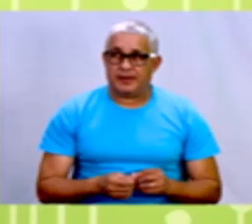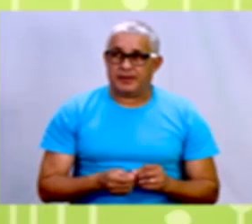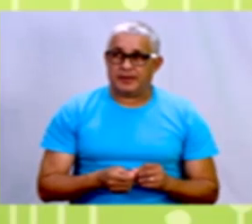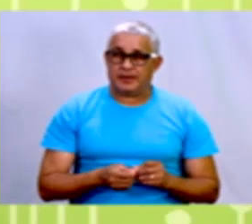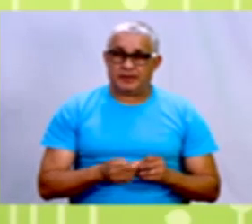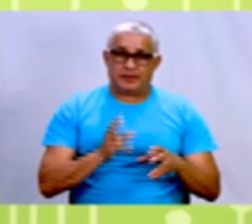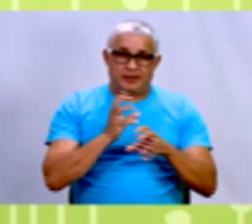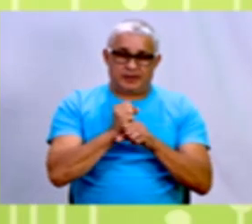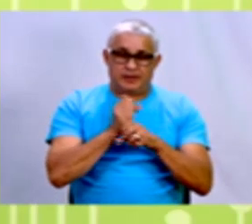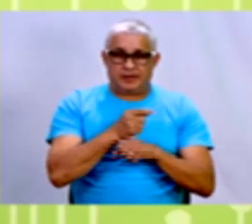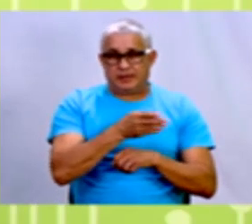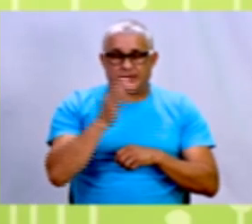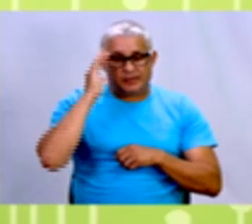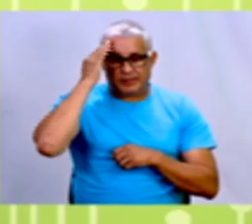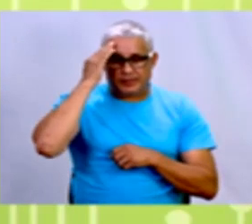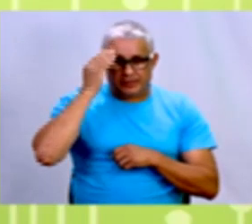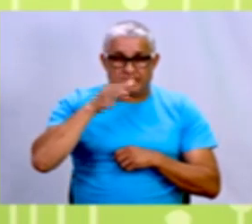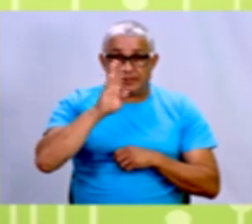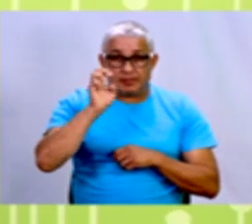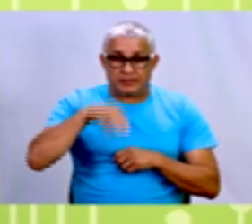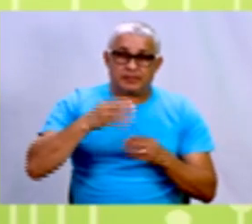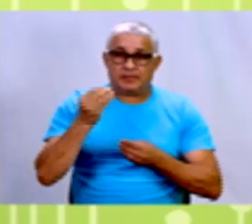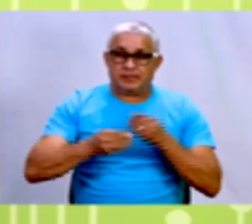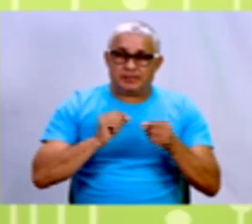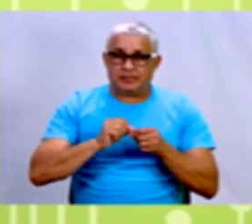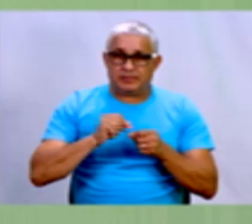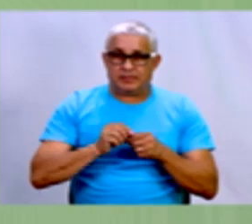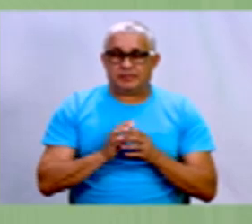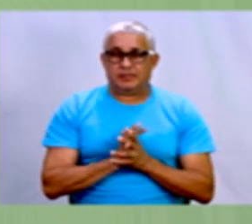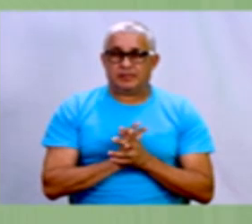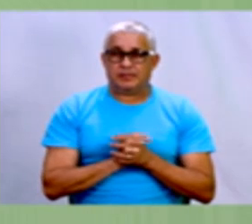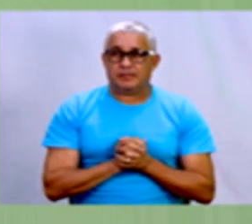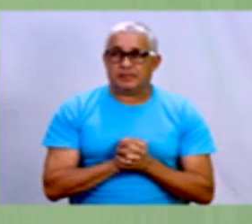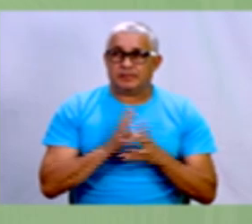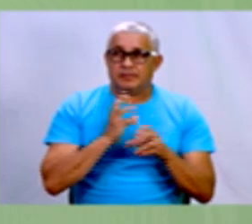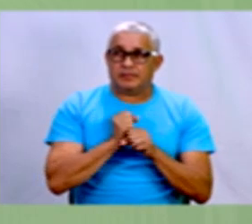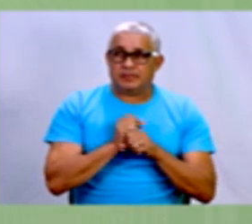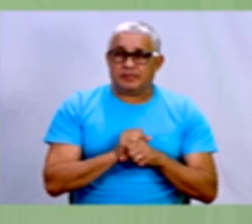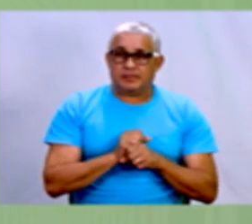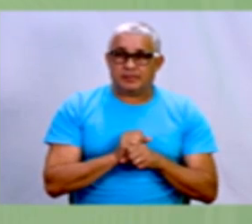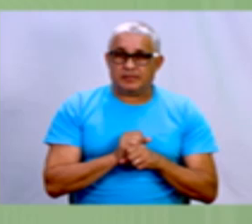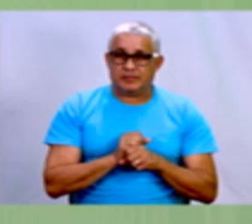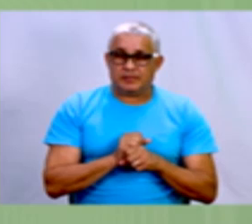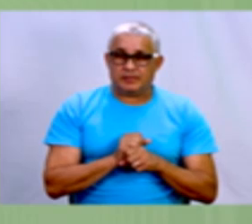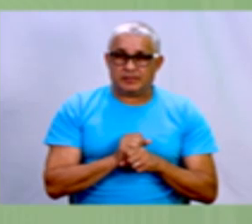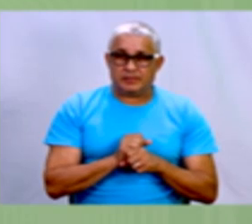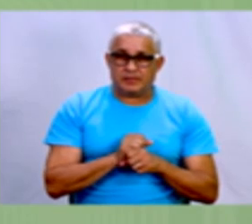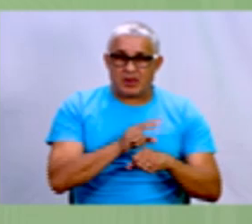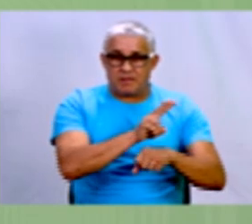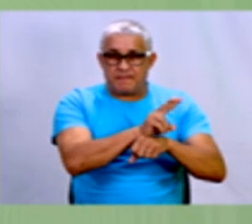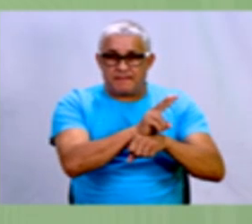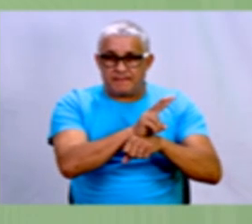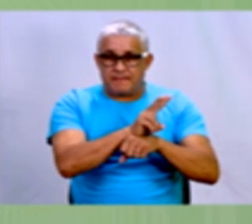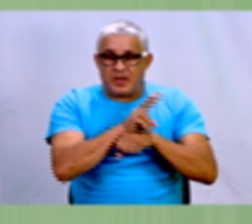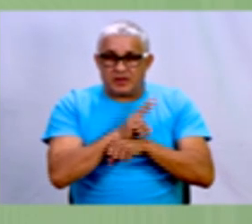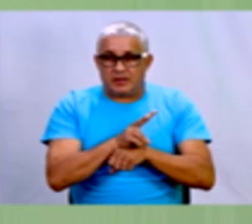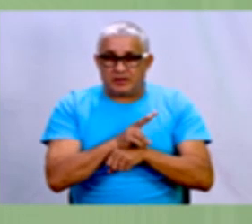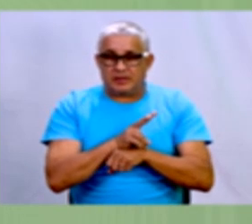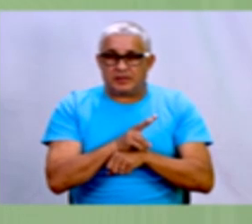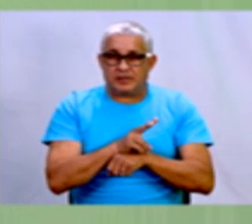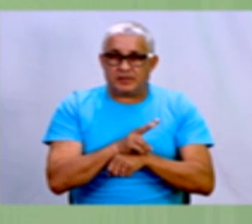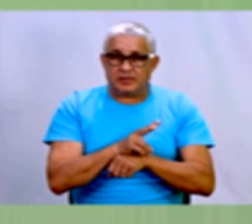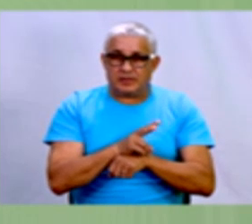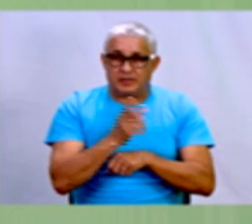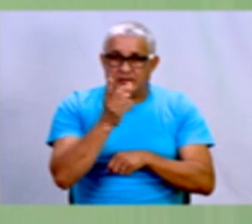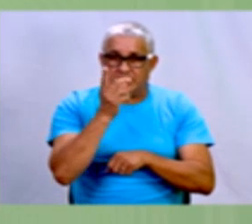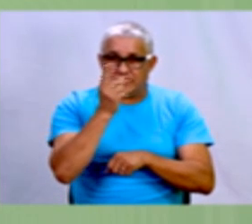fórmula para vocês entenderem bem como que a gente faz para aplicar, tá? Um financiamento de um imóvel foi contratado pelo